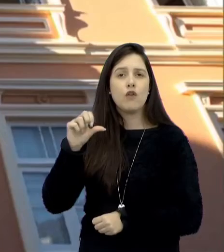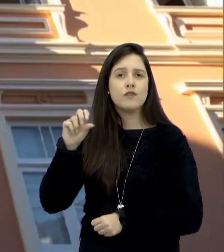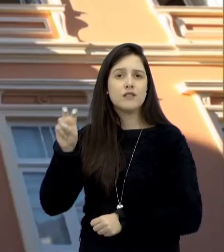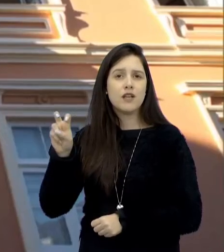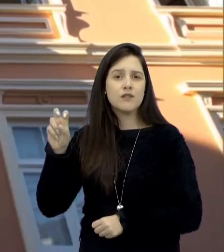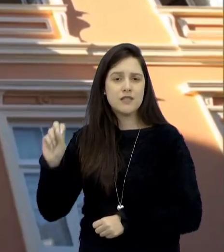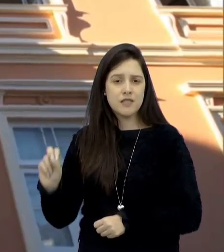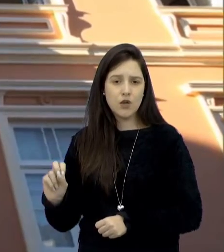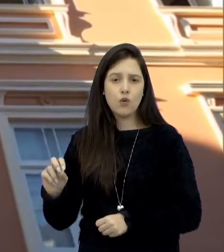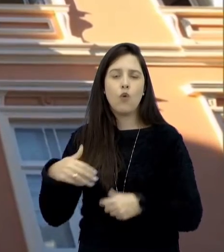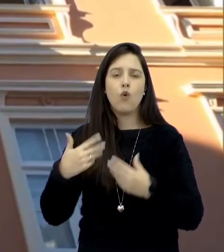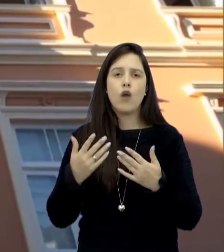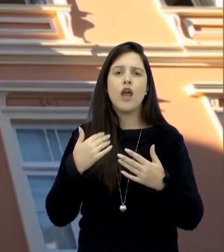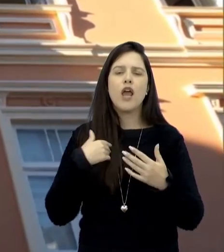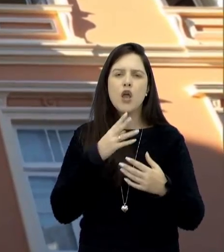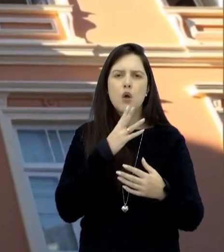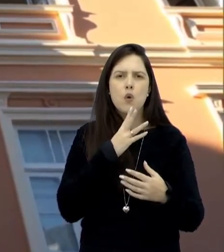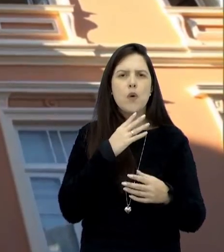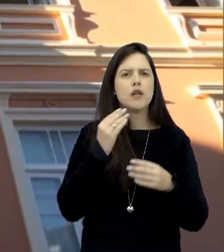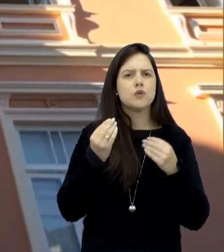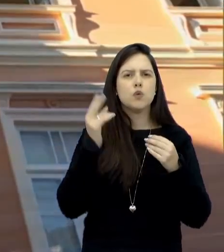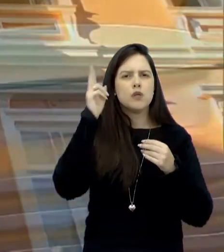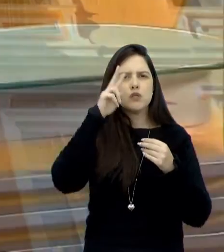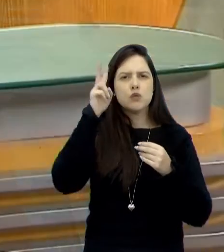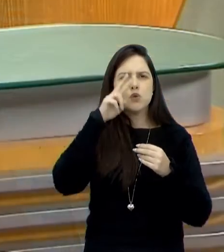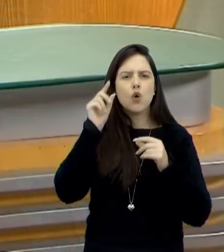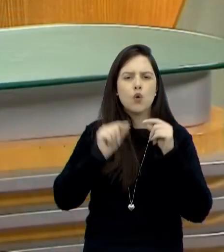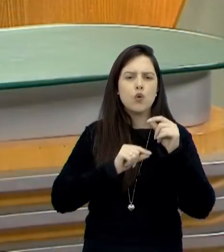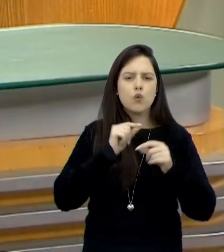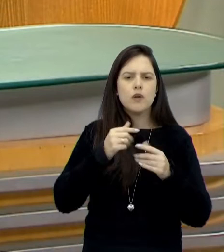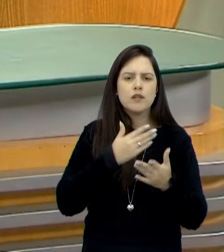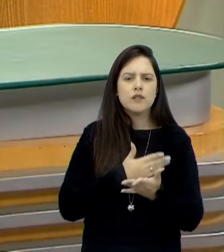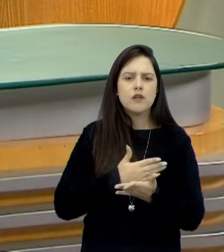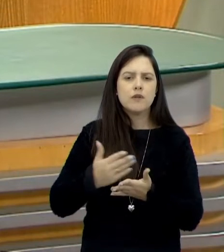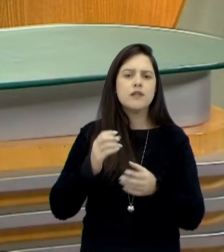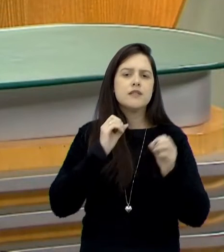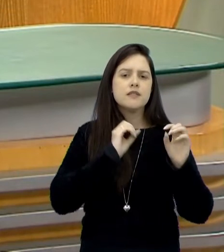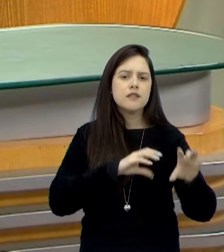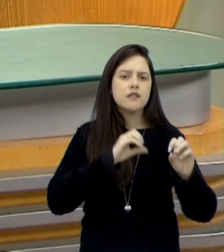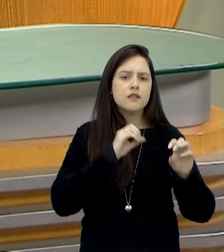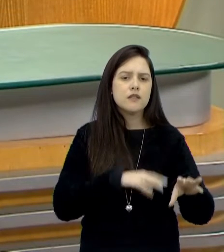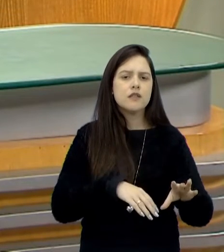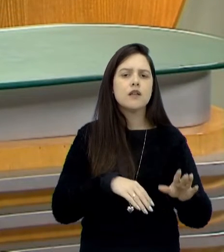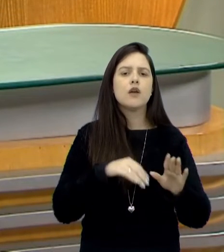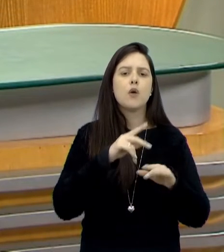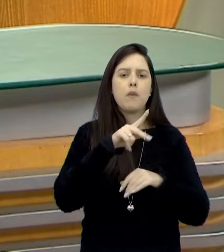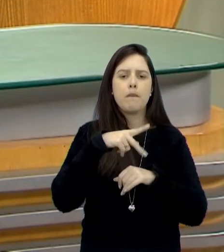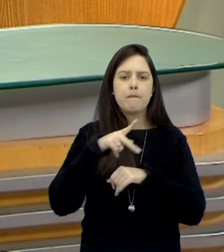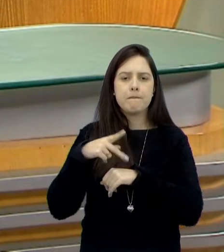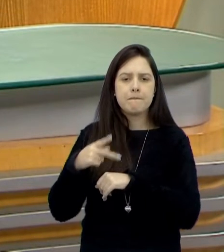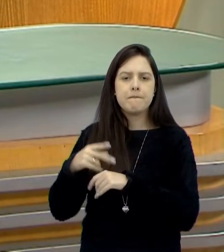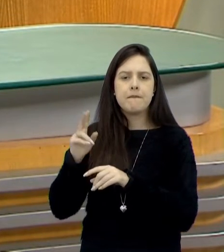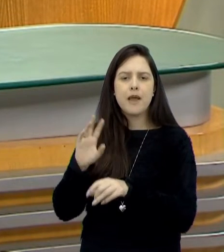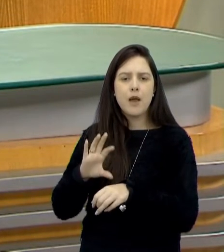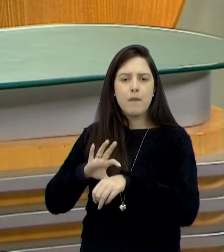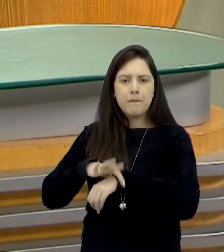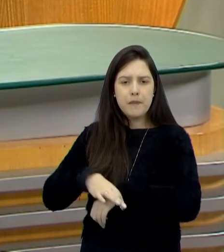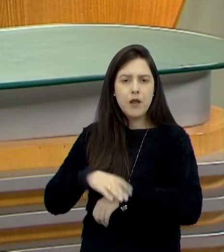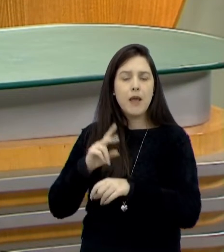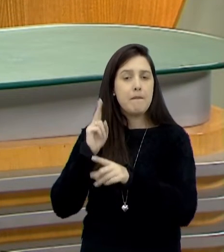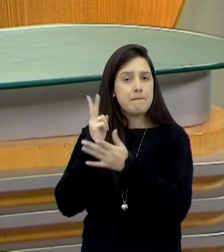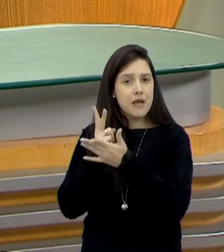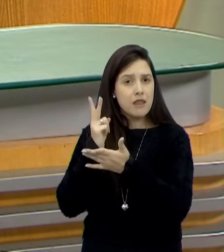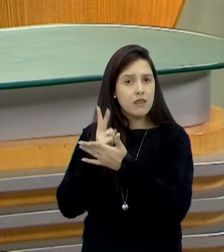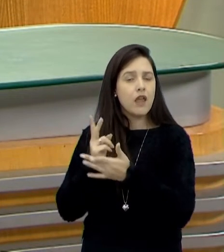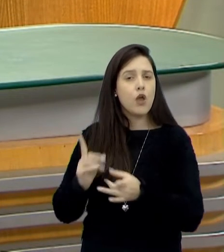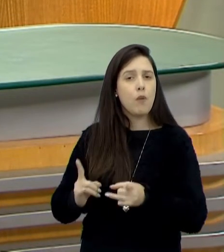1905. O tombamento reconhece o valor histórico do edifício e do ensino da medicina no país. A proteção significa manter o